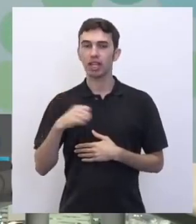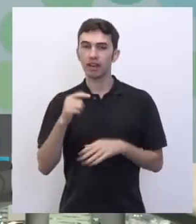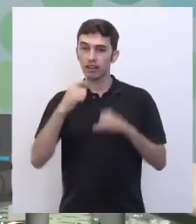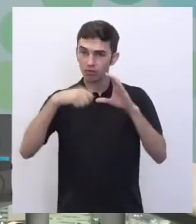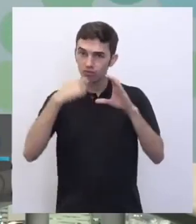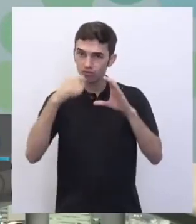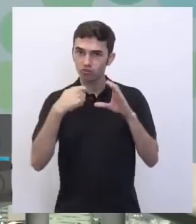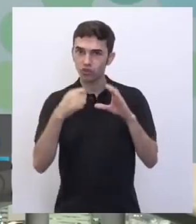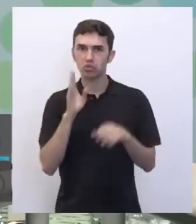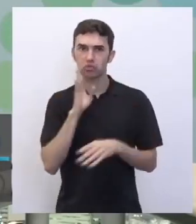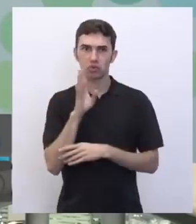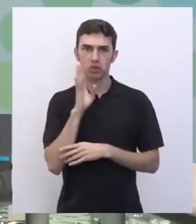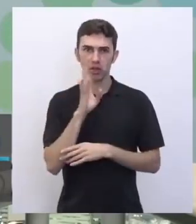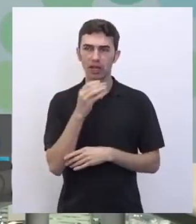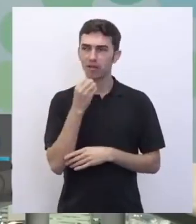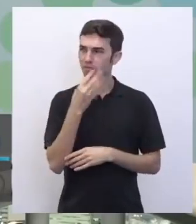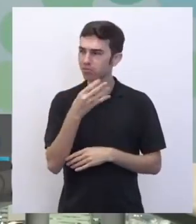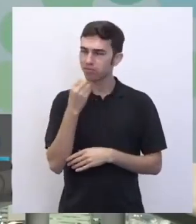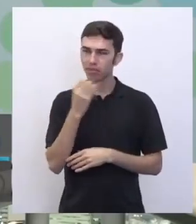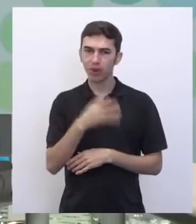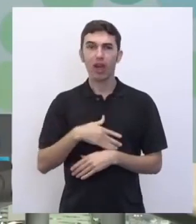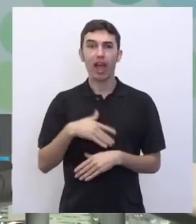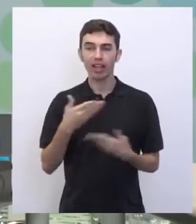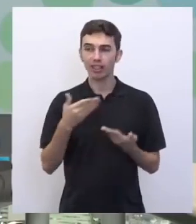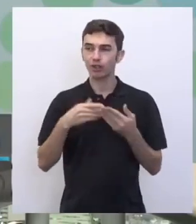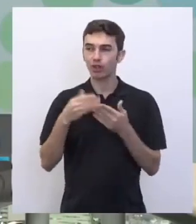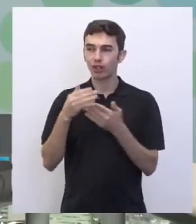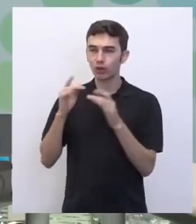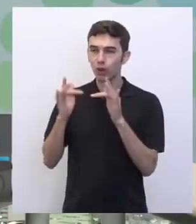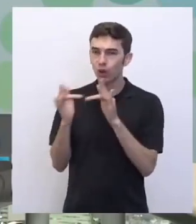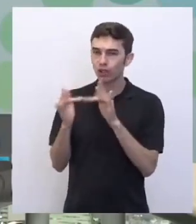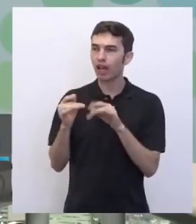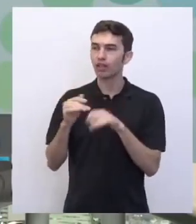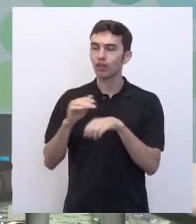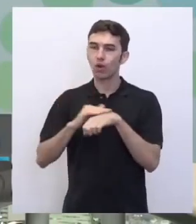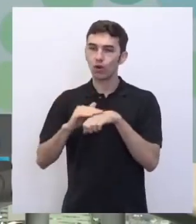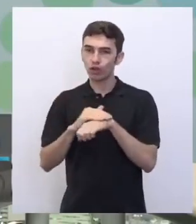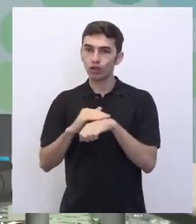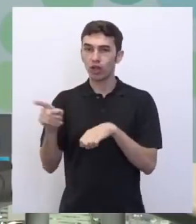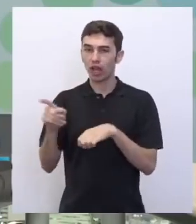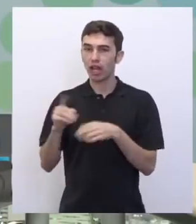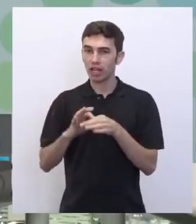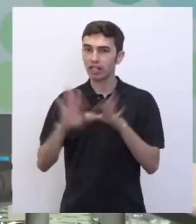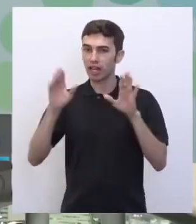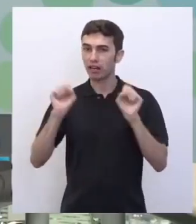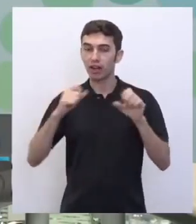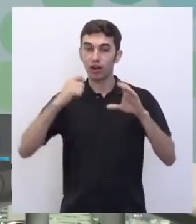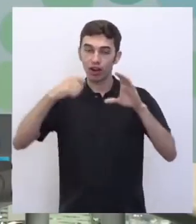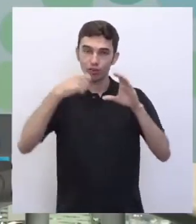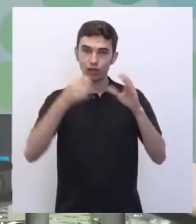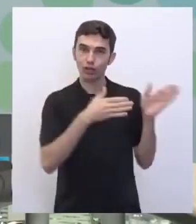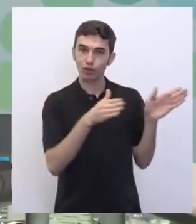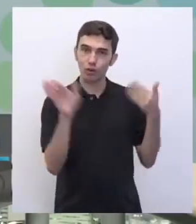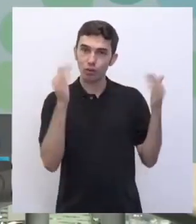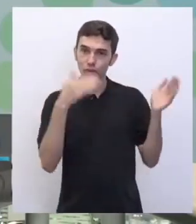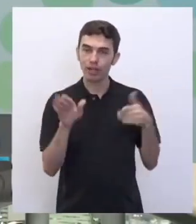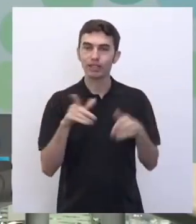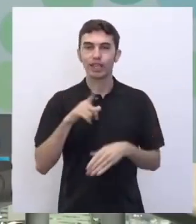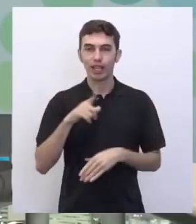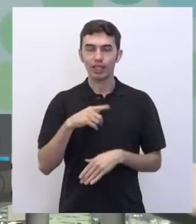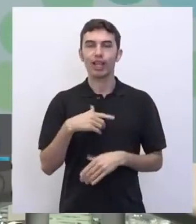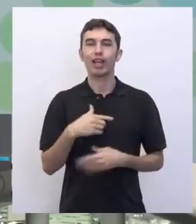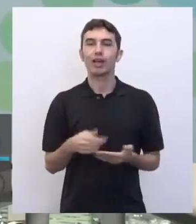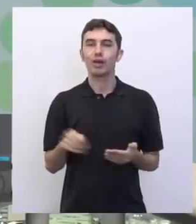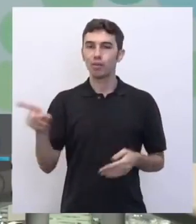em contato, né? Fizemos todo o processinho de direitos autorais e agora vocês vão poder assistir esse vídeo super bacana feito